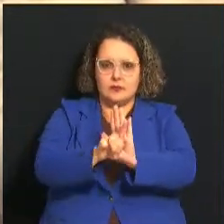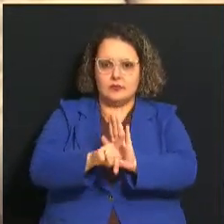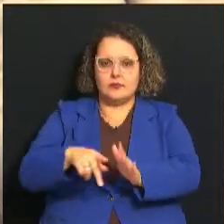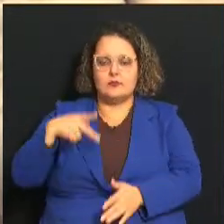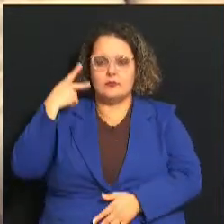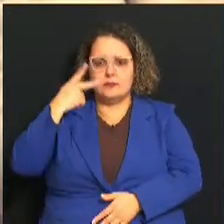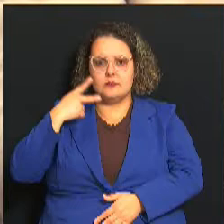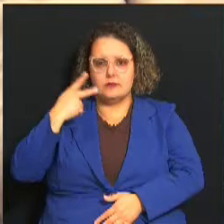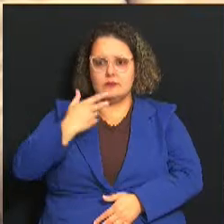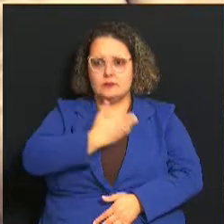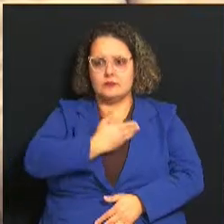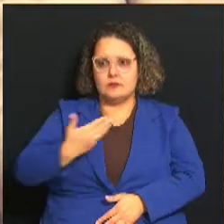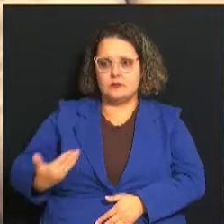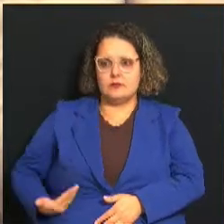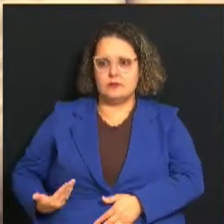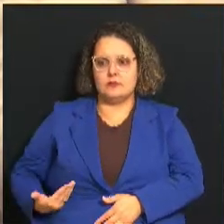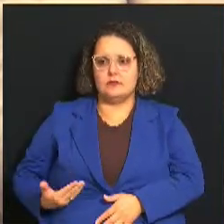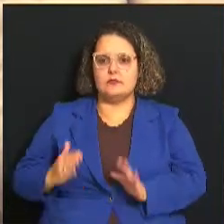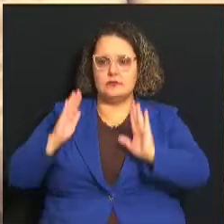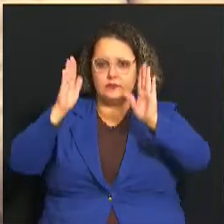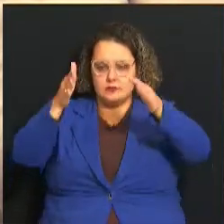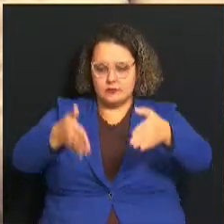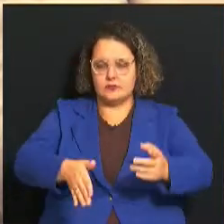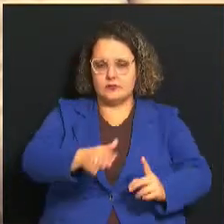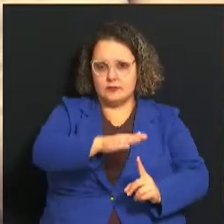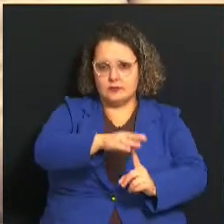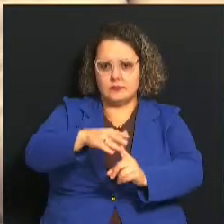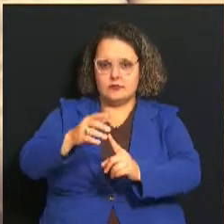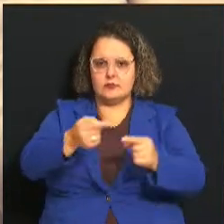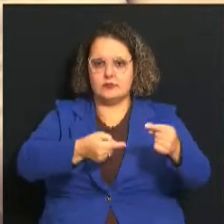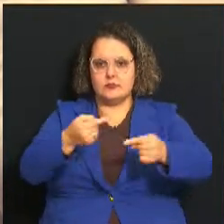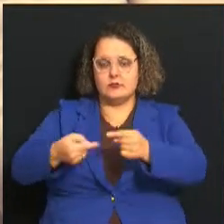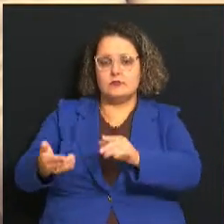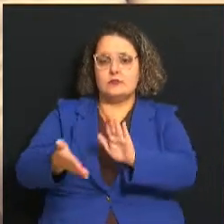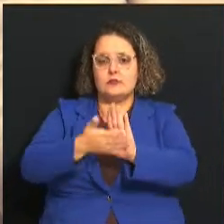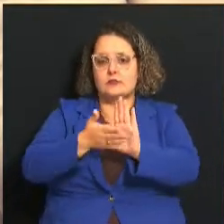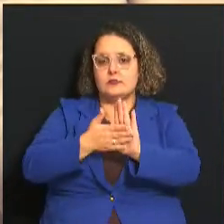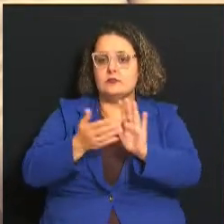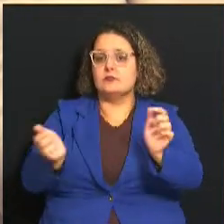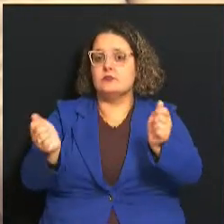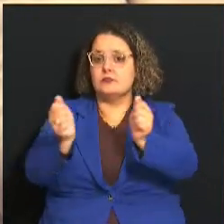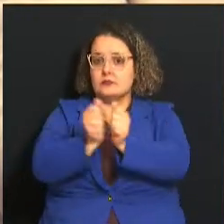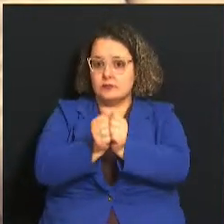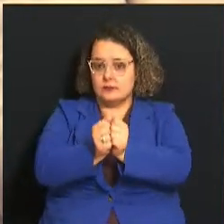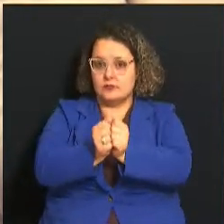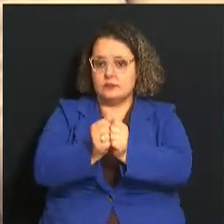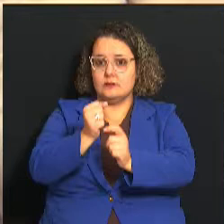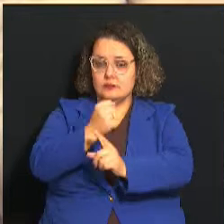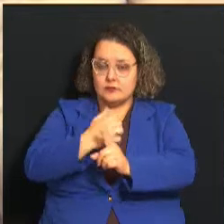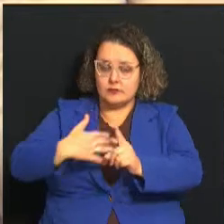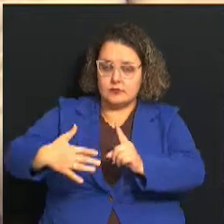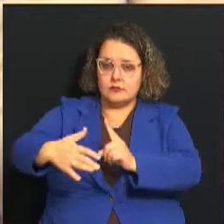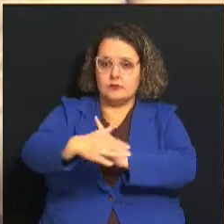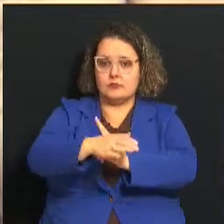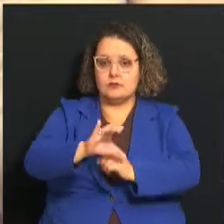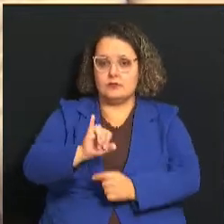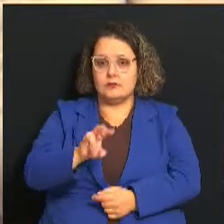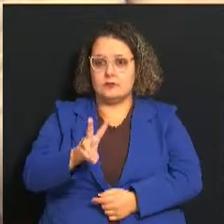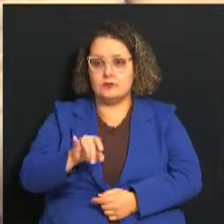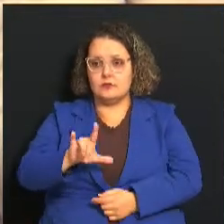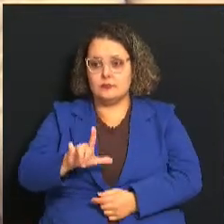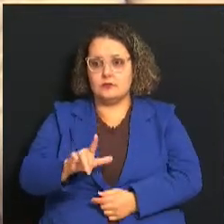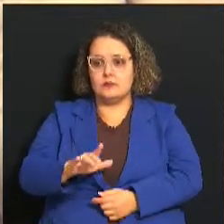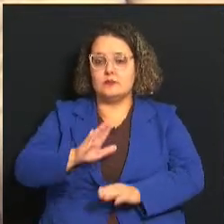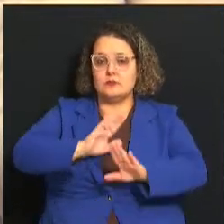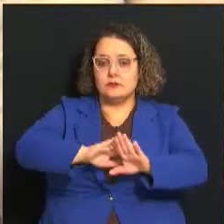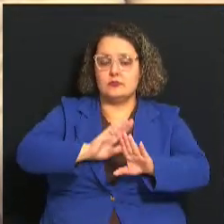públicas voltadas ao meio ambiente, bem como discutir e propor conjuntamente com a sociedade civil iniciativas